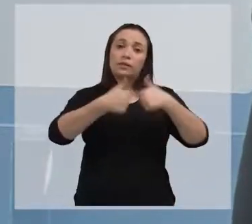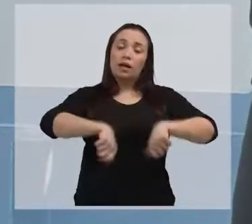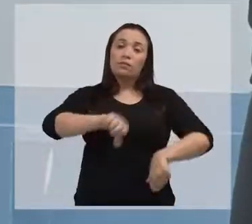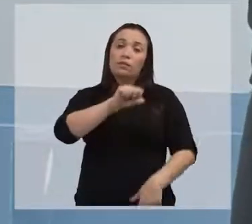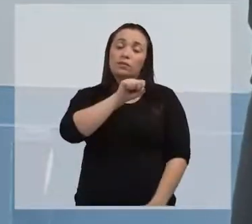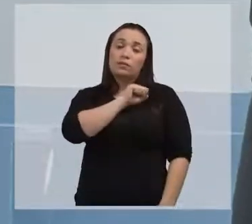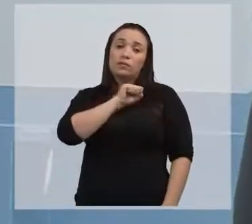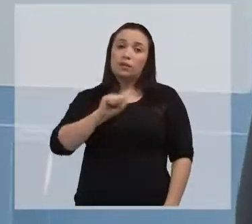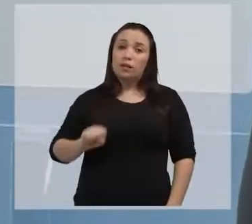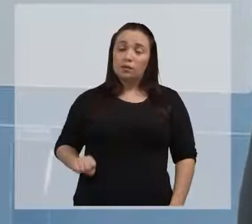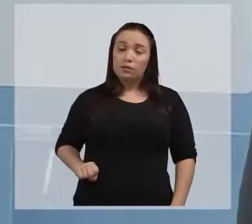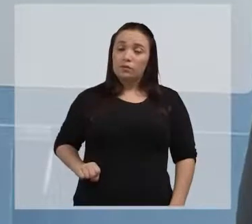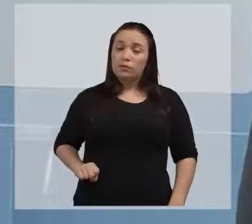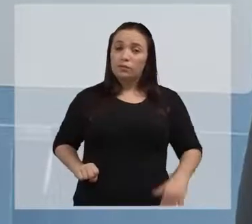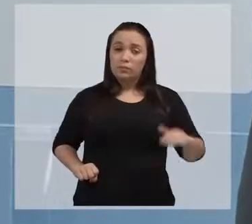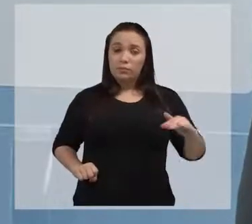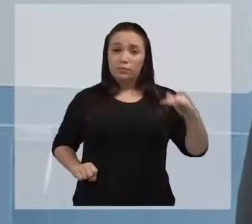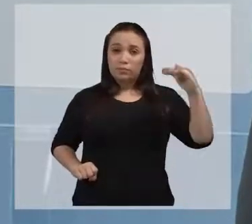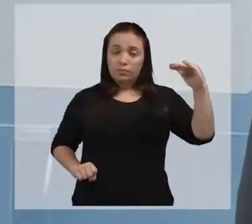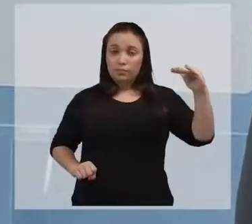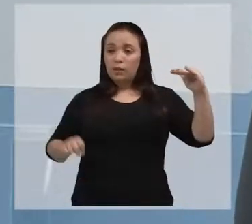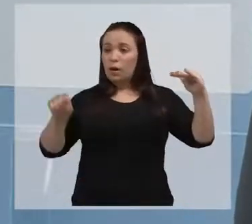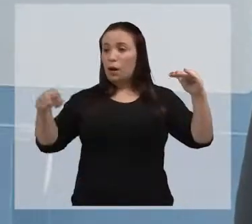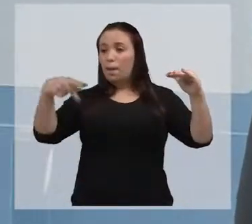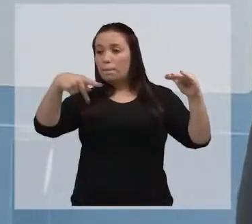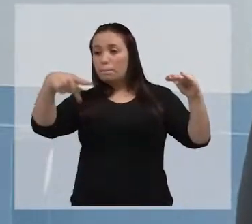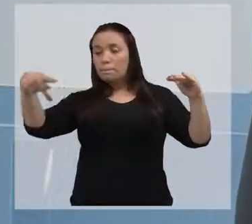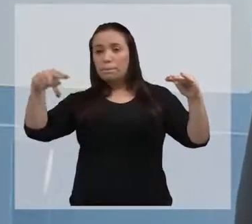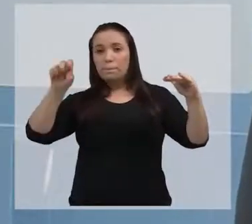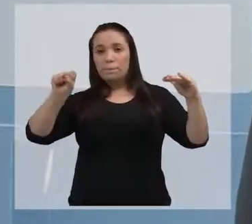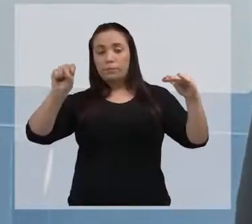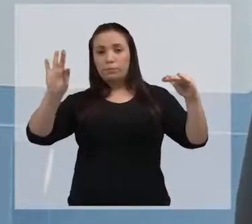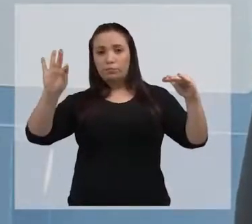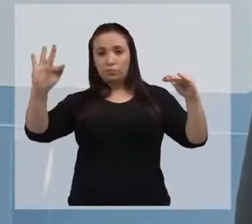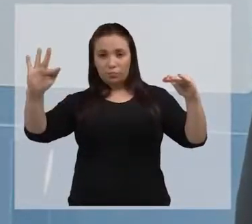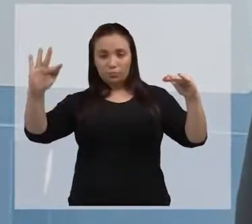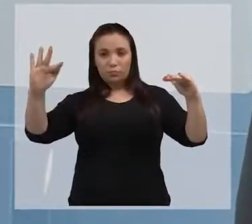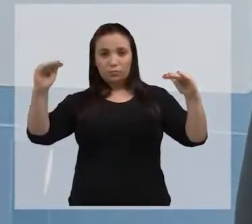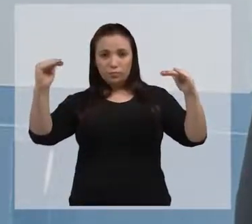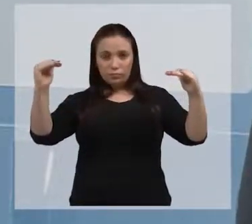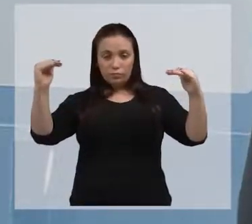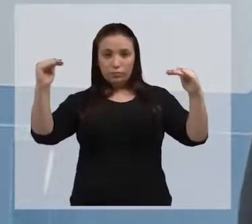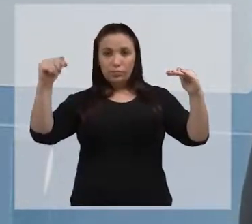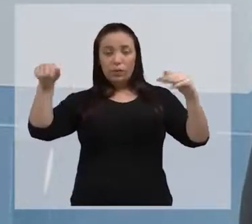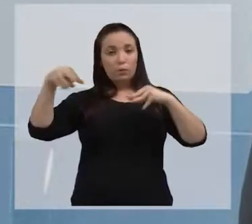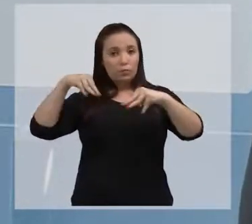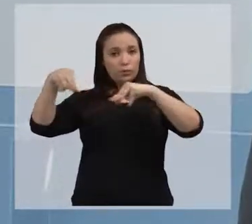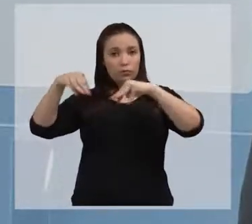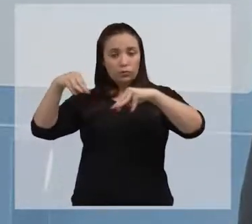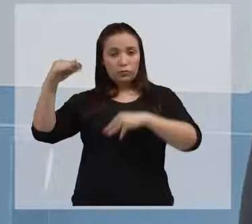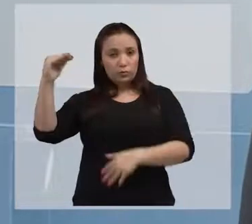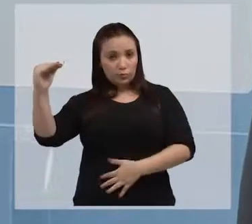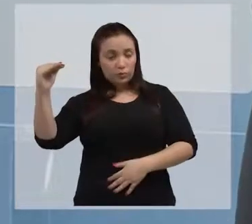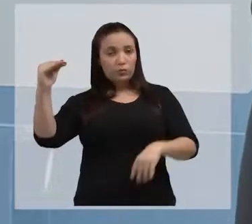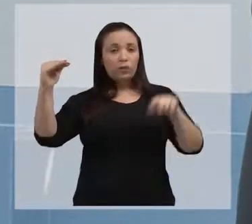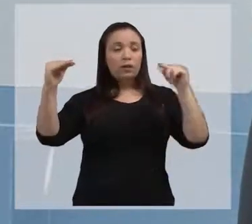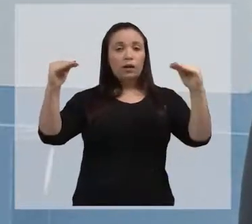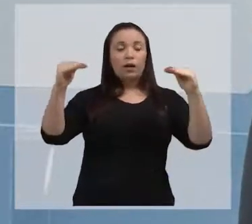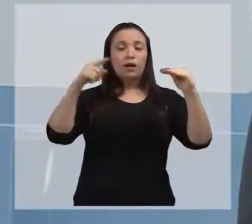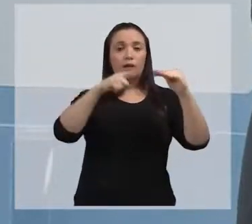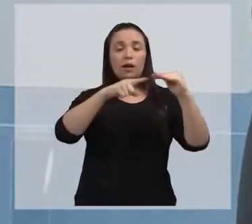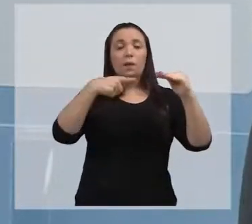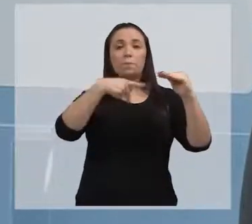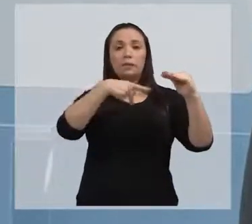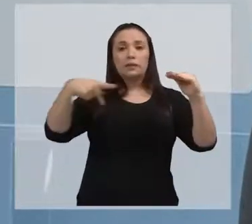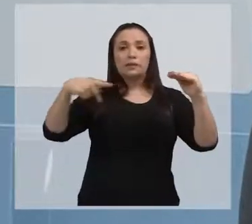Né? Era o presidente do Supremo Tribunal Federal, não era o presidente, era um ministro do Supremo Tribunal Federal contra o